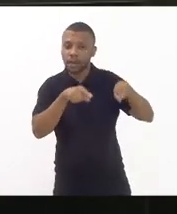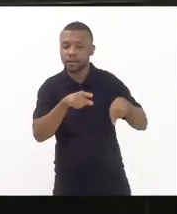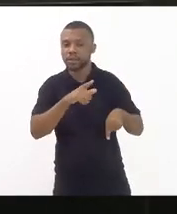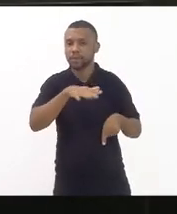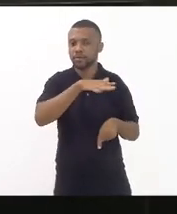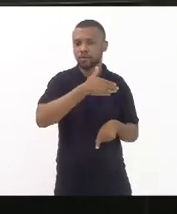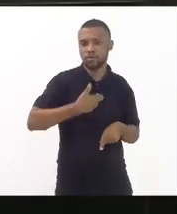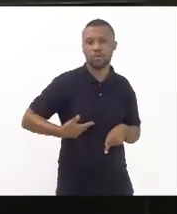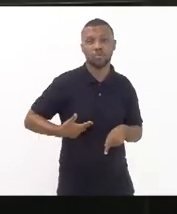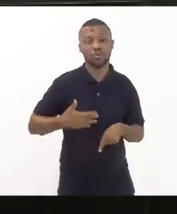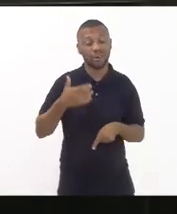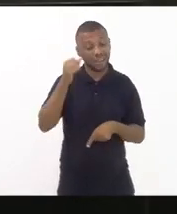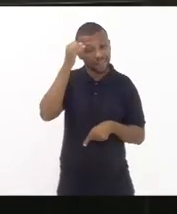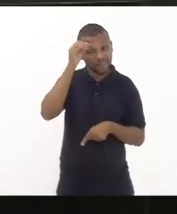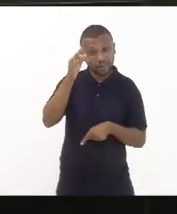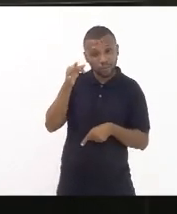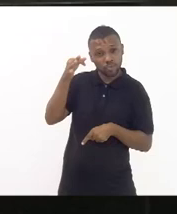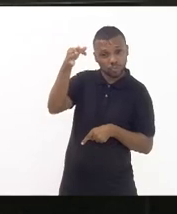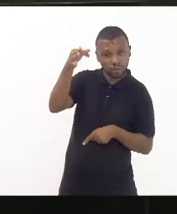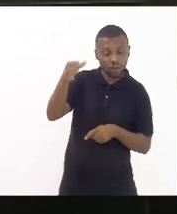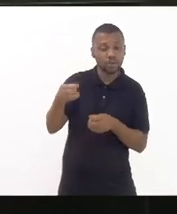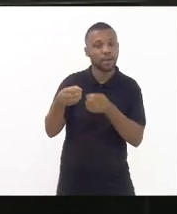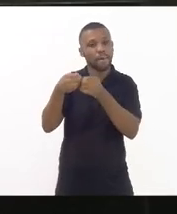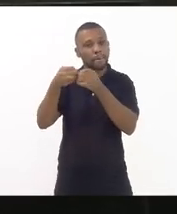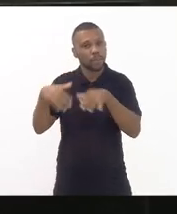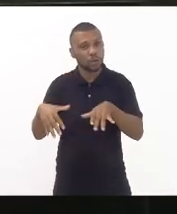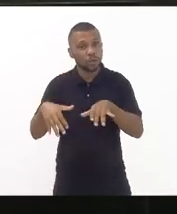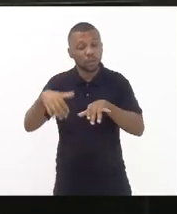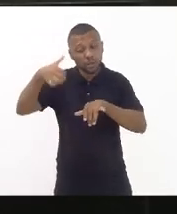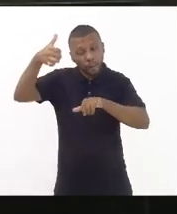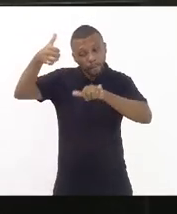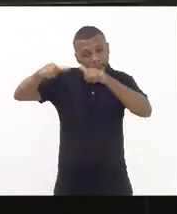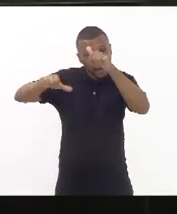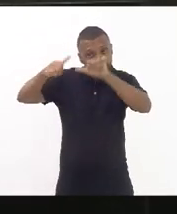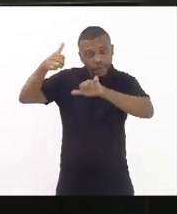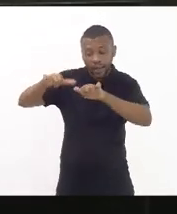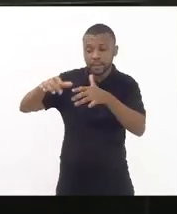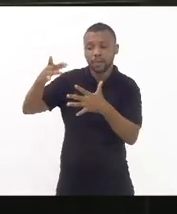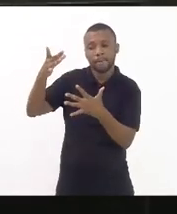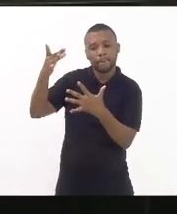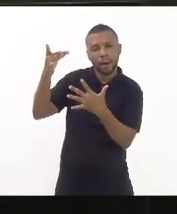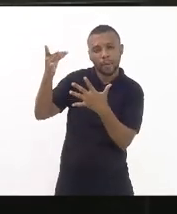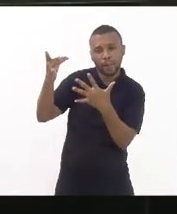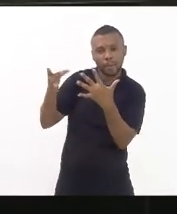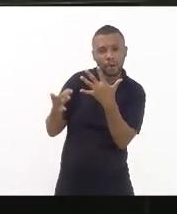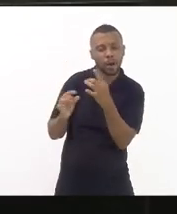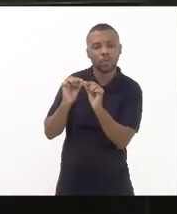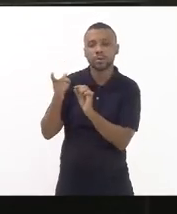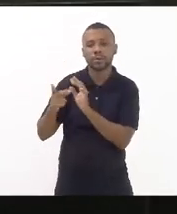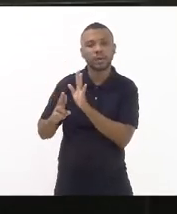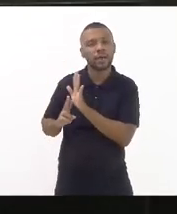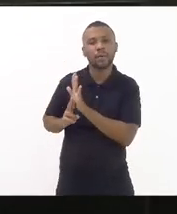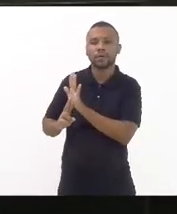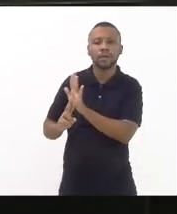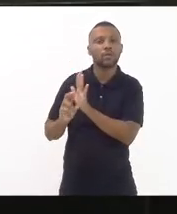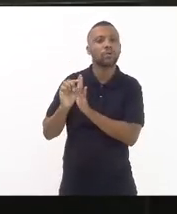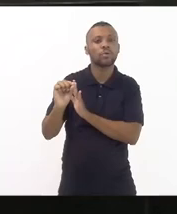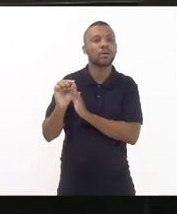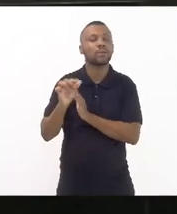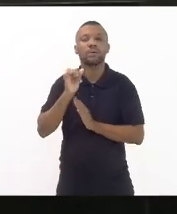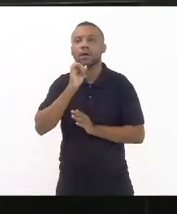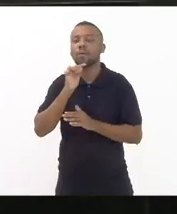venham a ser prejudicados amanhã, sem uma análise criteriosa do que representa, por exemplo, as